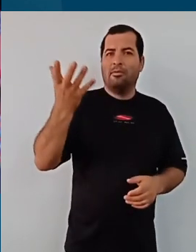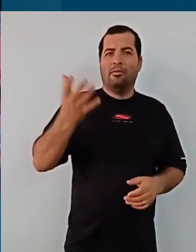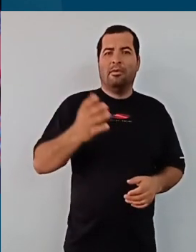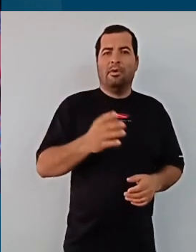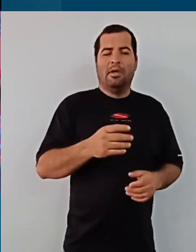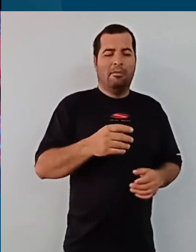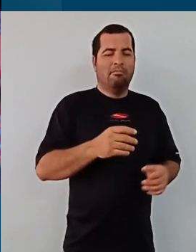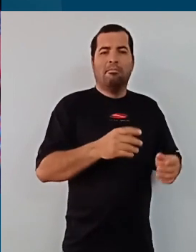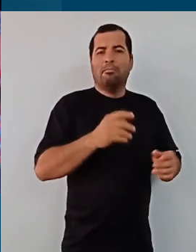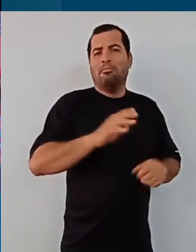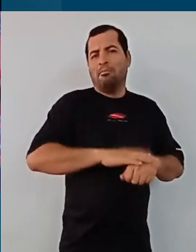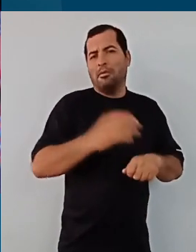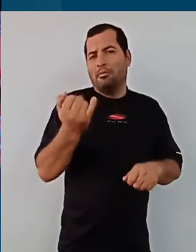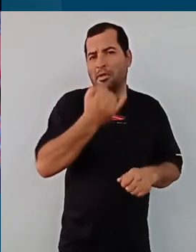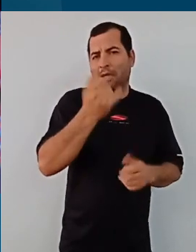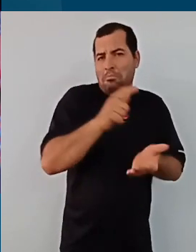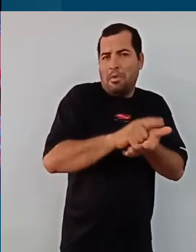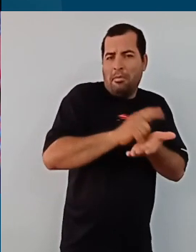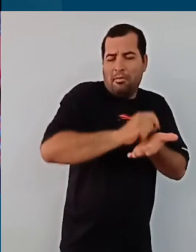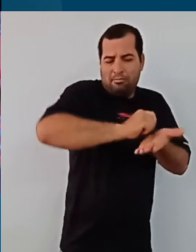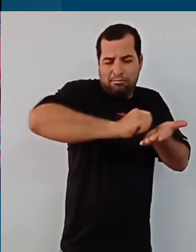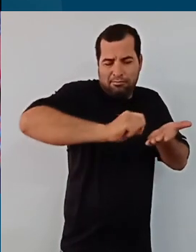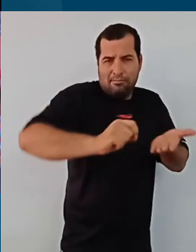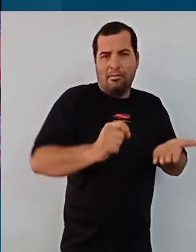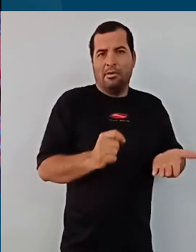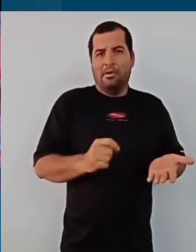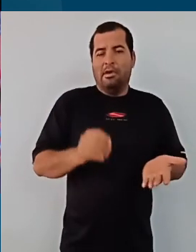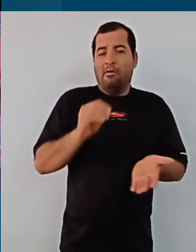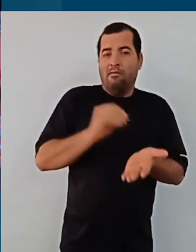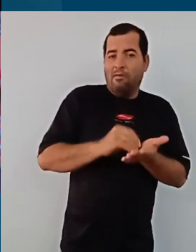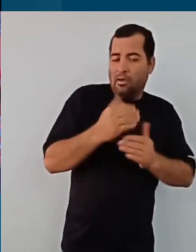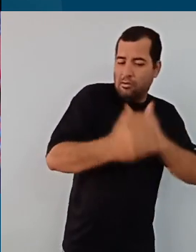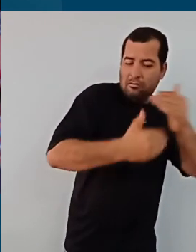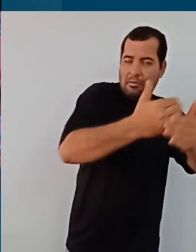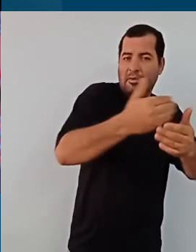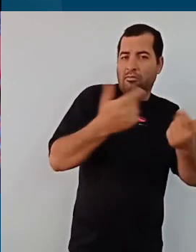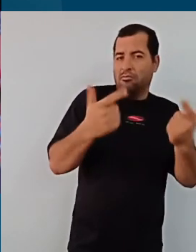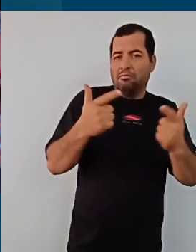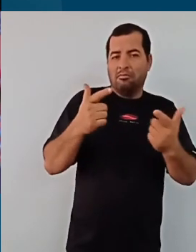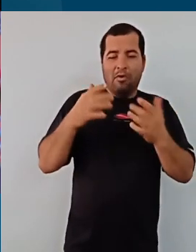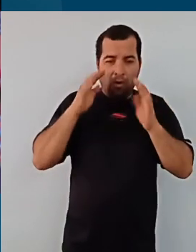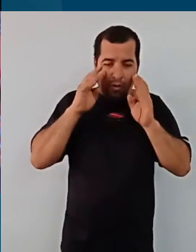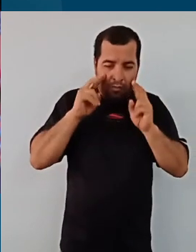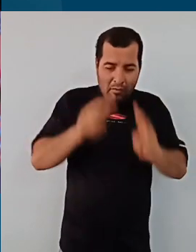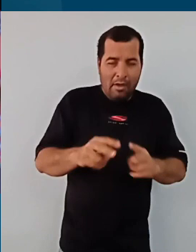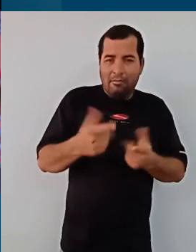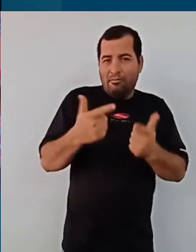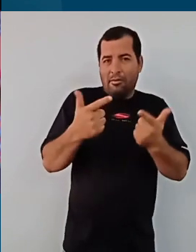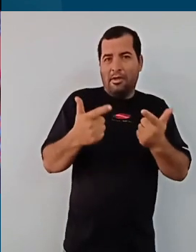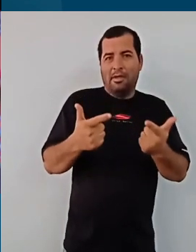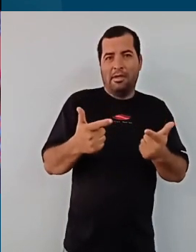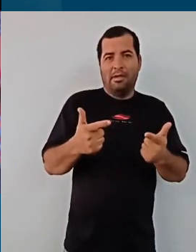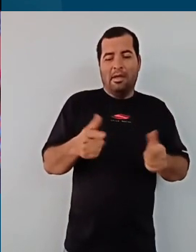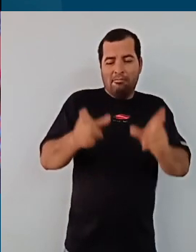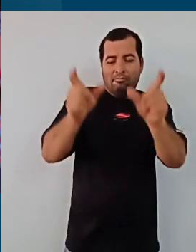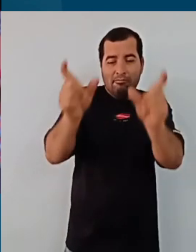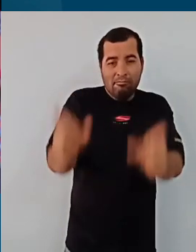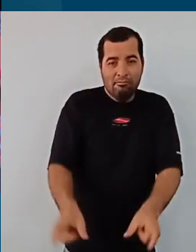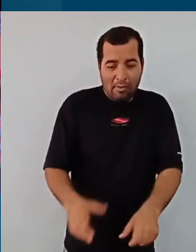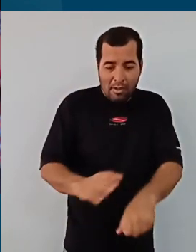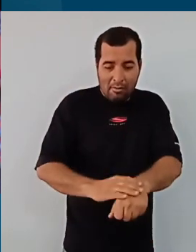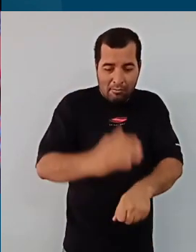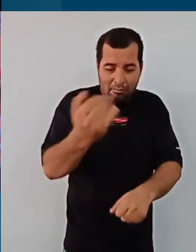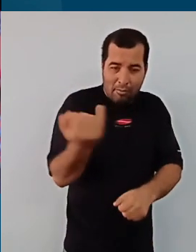se preocupam mais com os resultados externos do que com o desenvolvimento subjetivo de cada indivíduo como centro